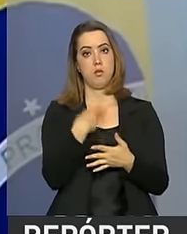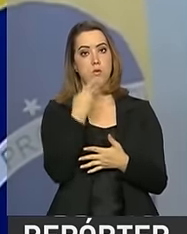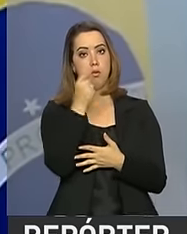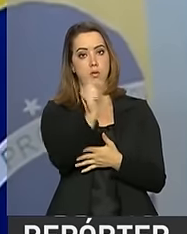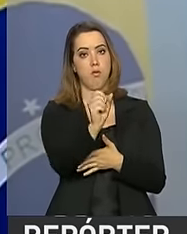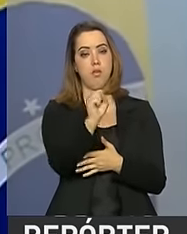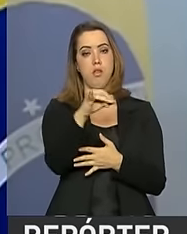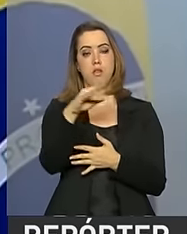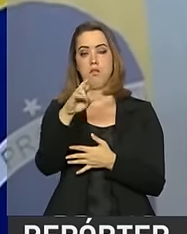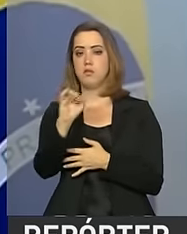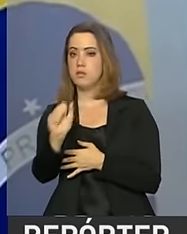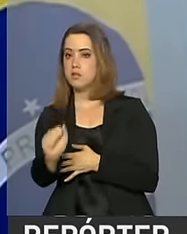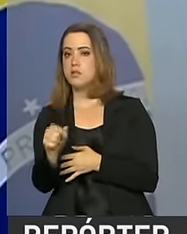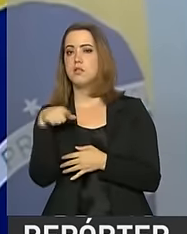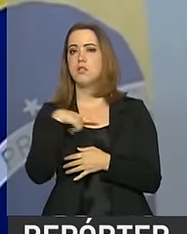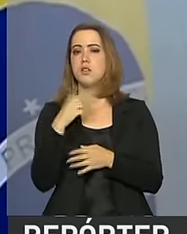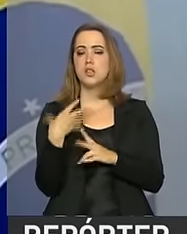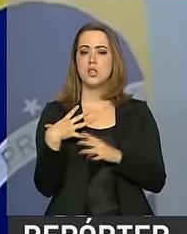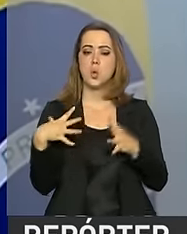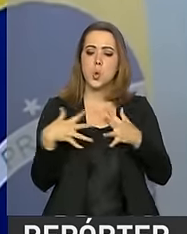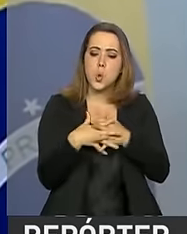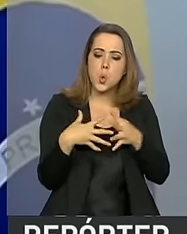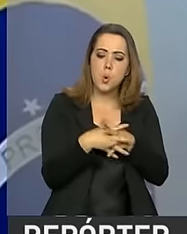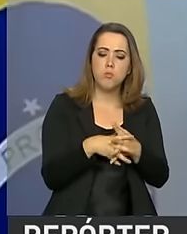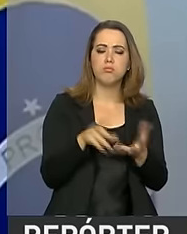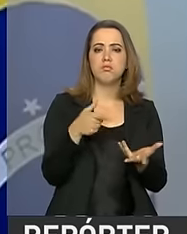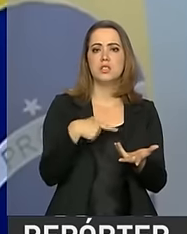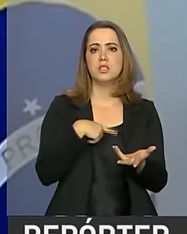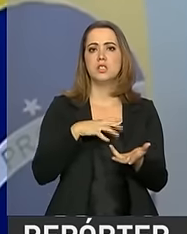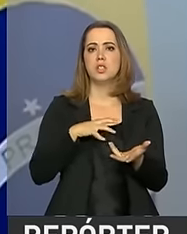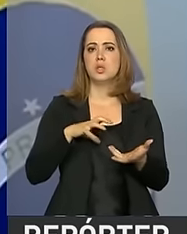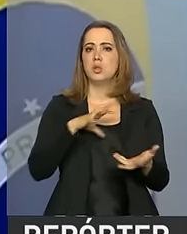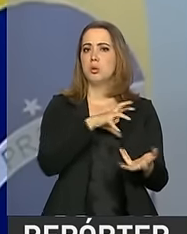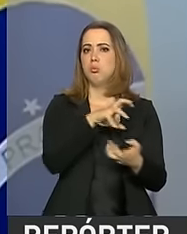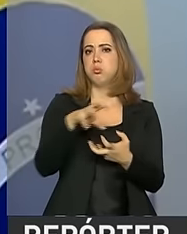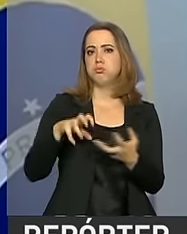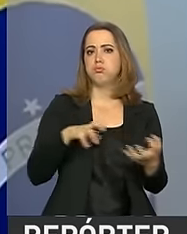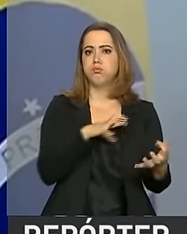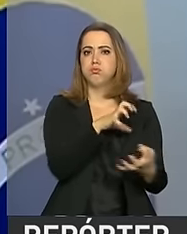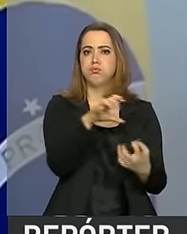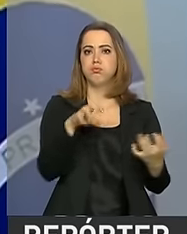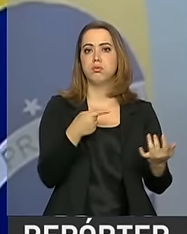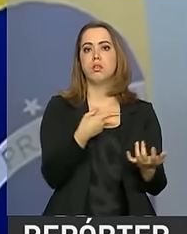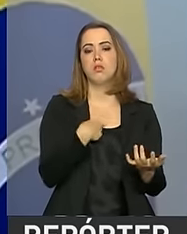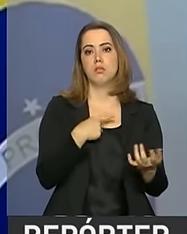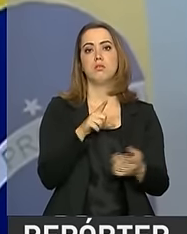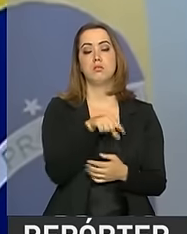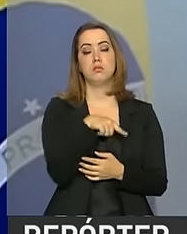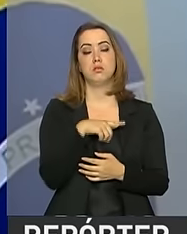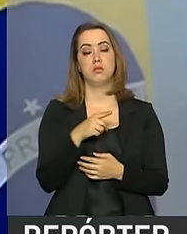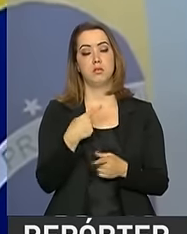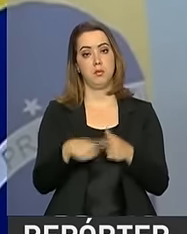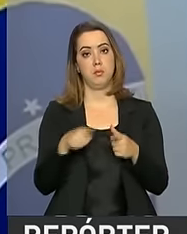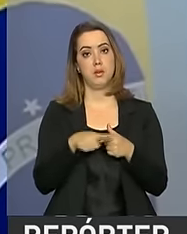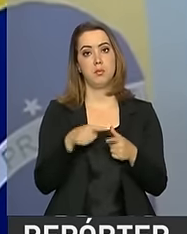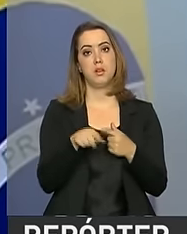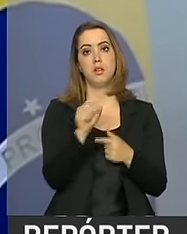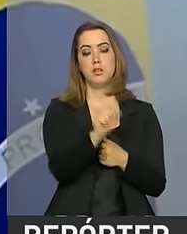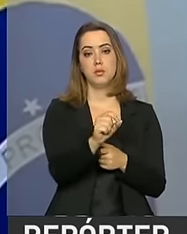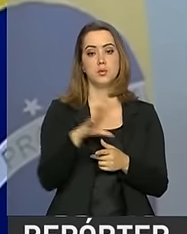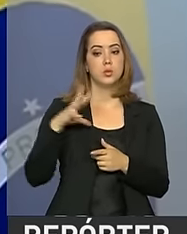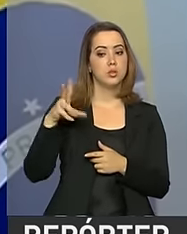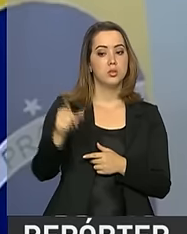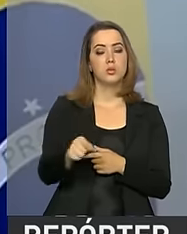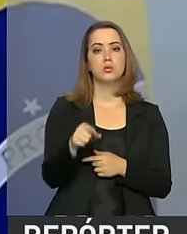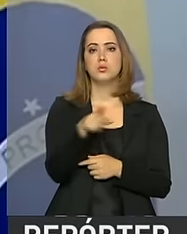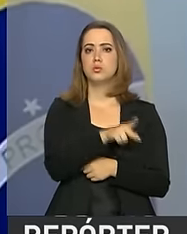na Síria, dos conflitos que devem ter uma solução diplomática, e eu vi que todos eles,